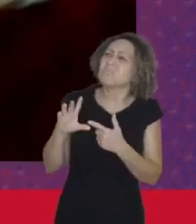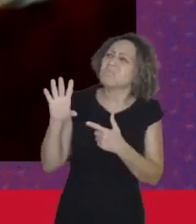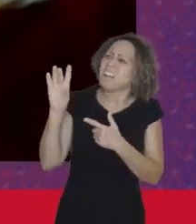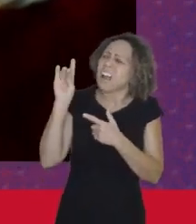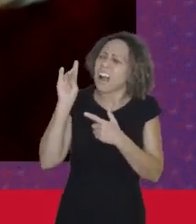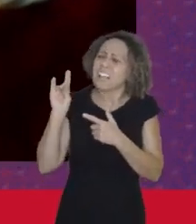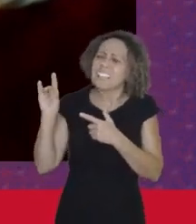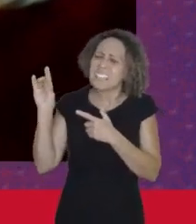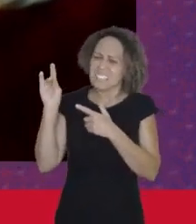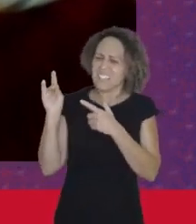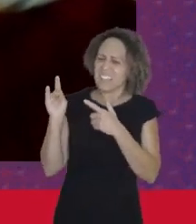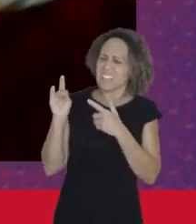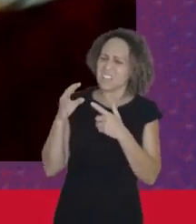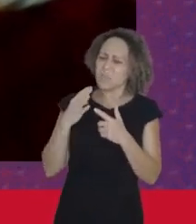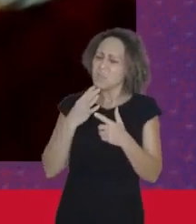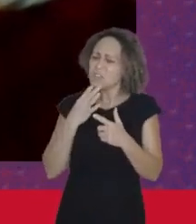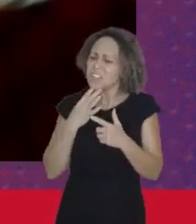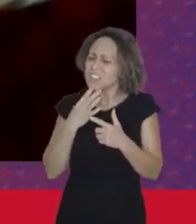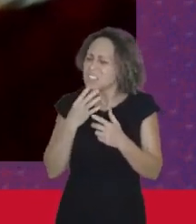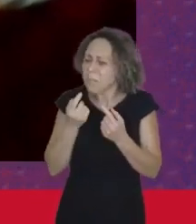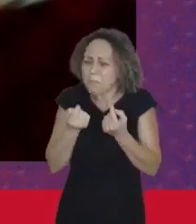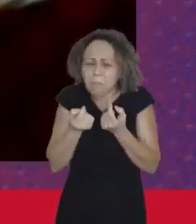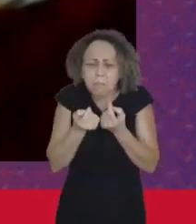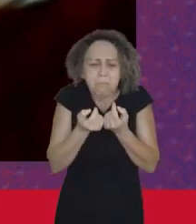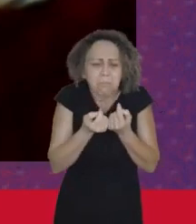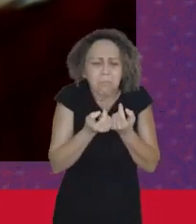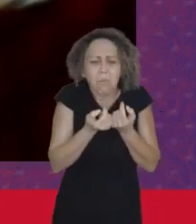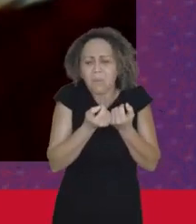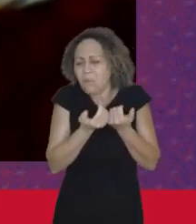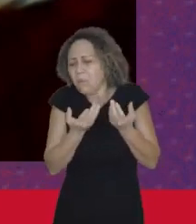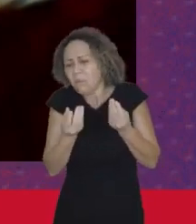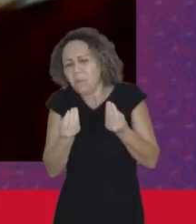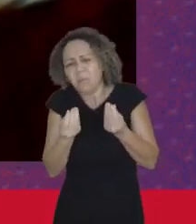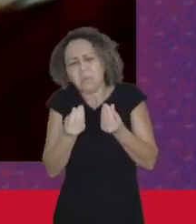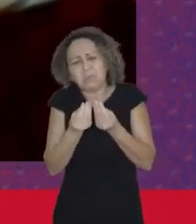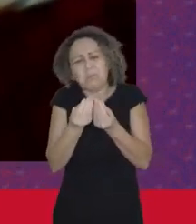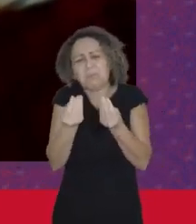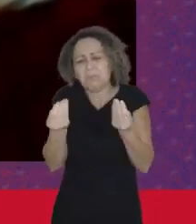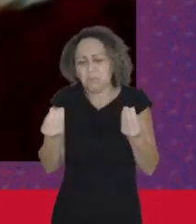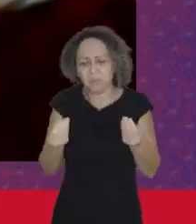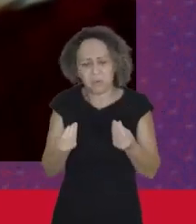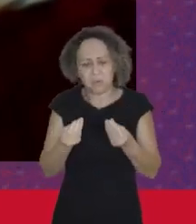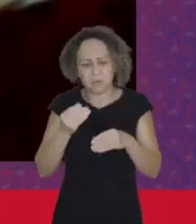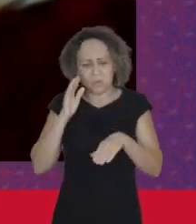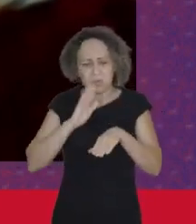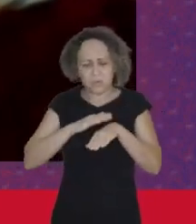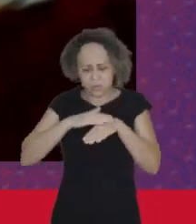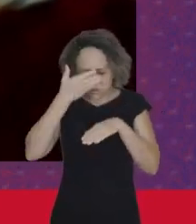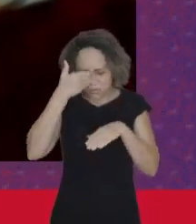corpo máquina é que o corpo se formaria, se